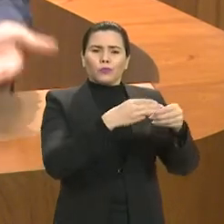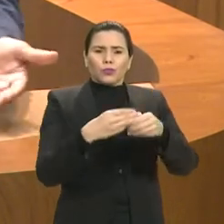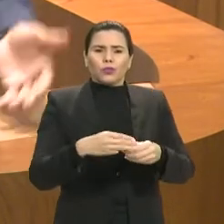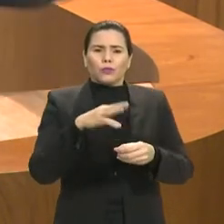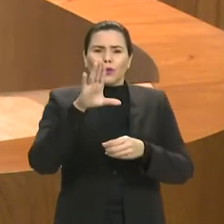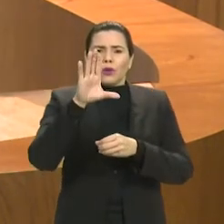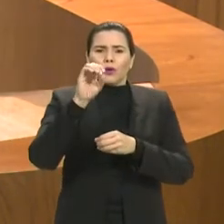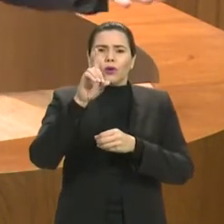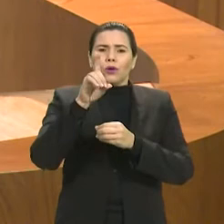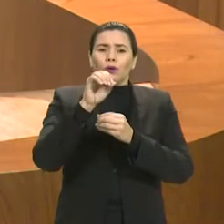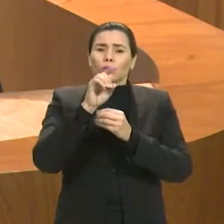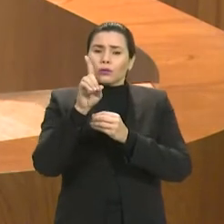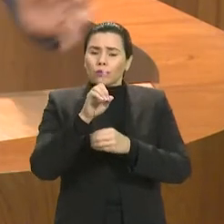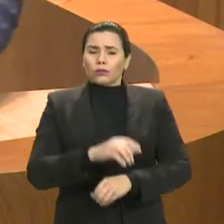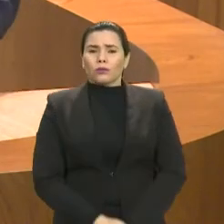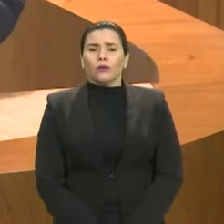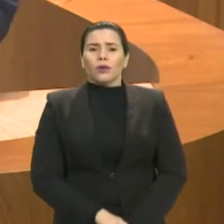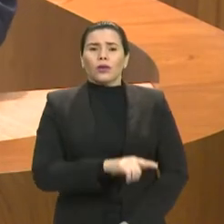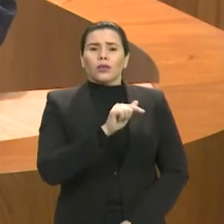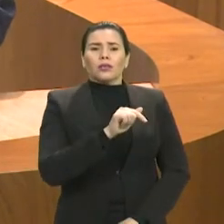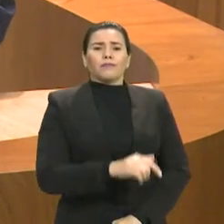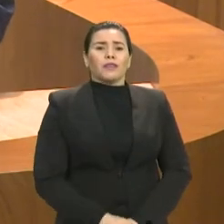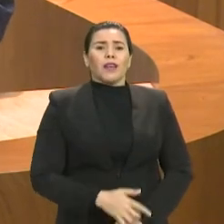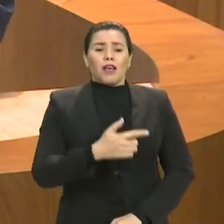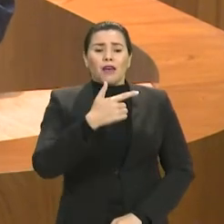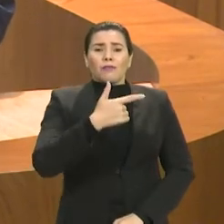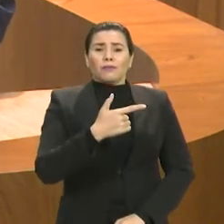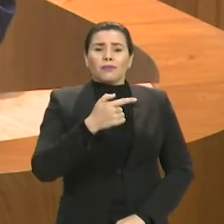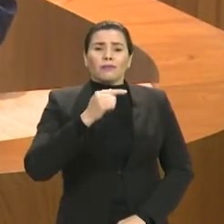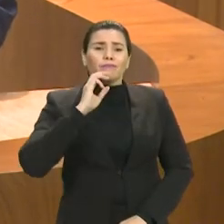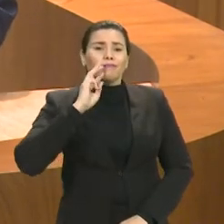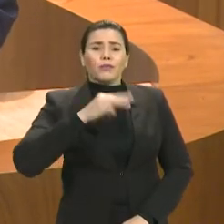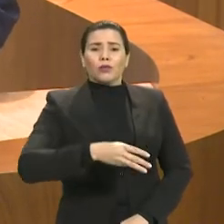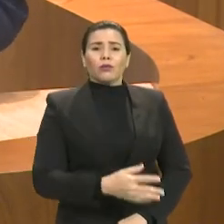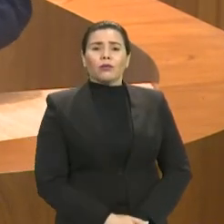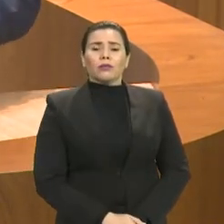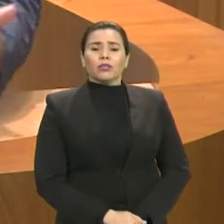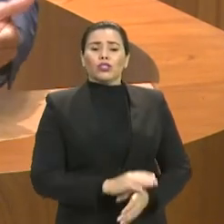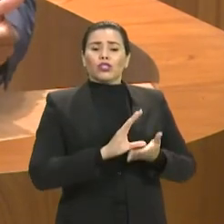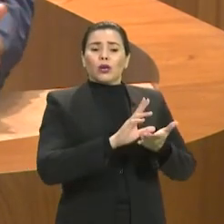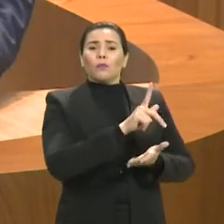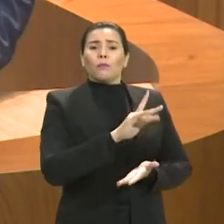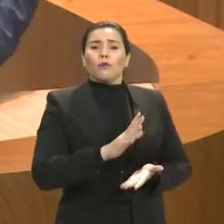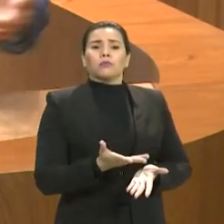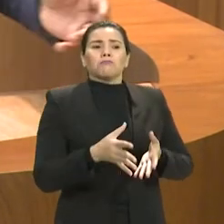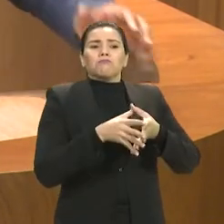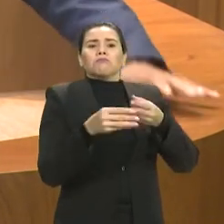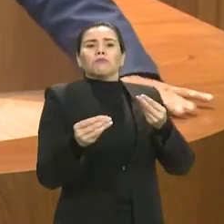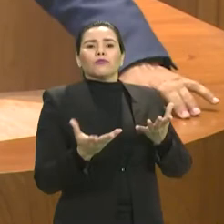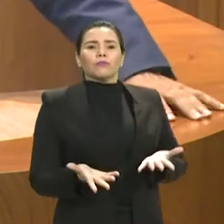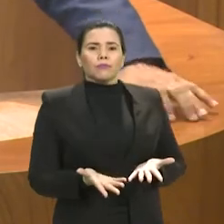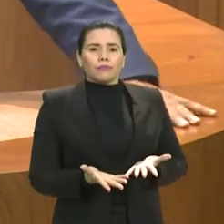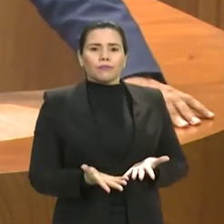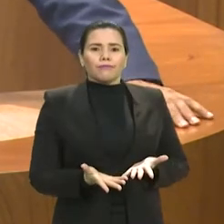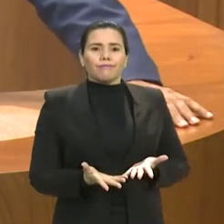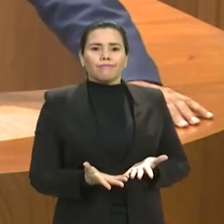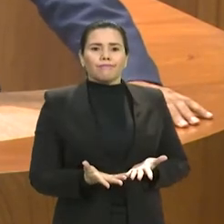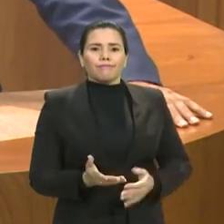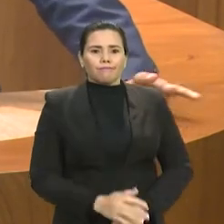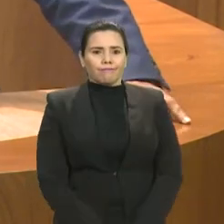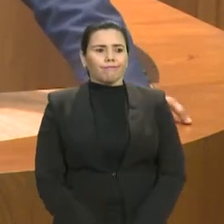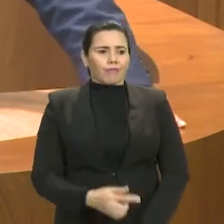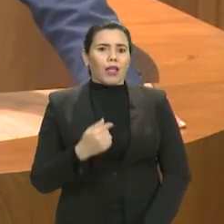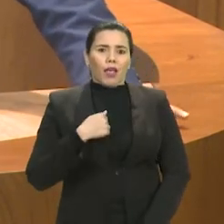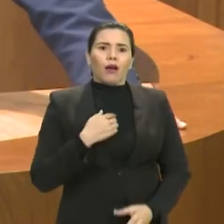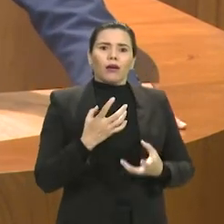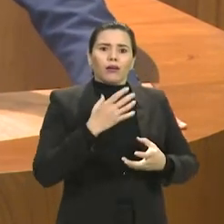Já temos outro documento preparado para levar até a cidade de Bacabal, sumir de 76 milhões de reais dos precatórios do Fundef